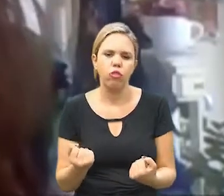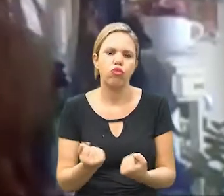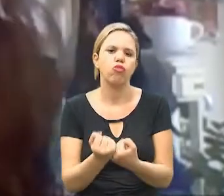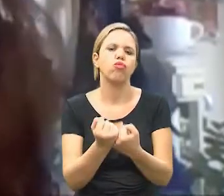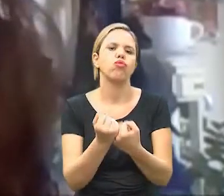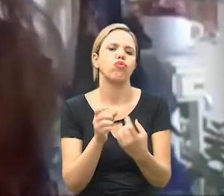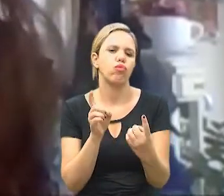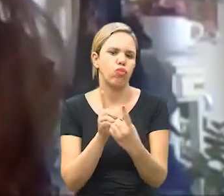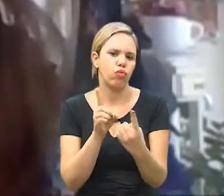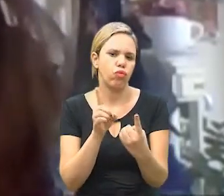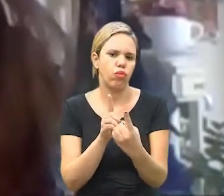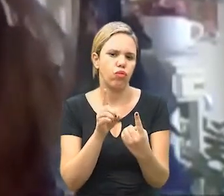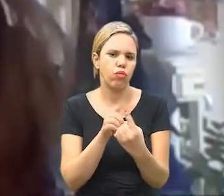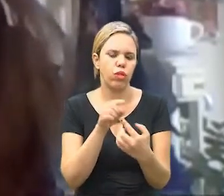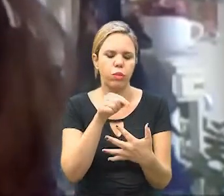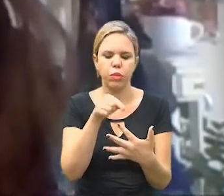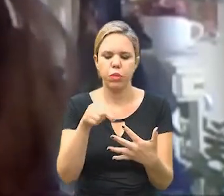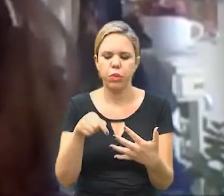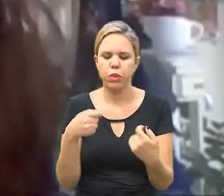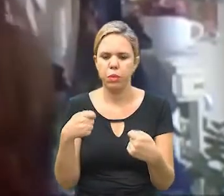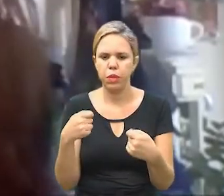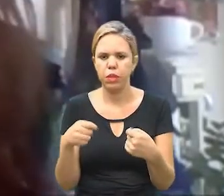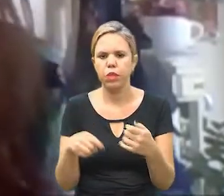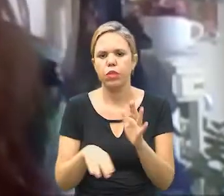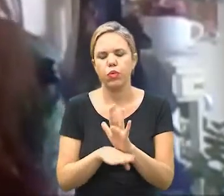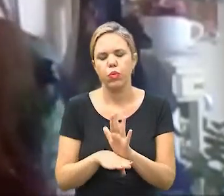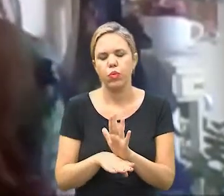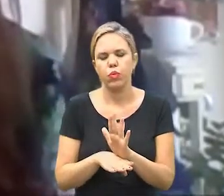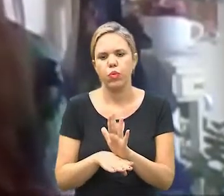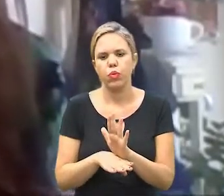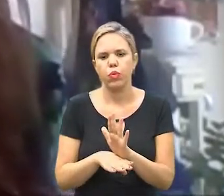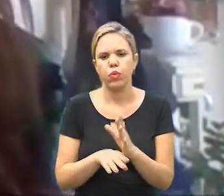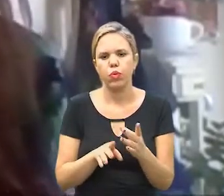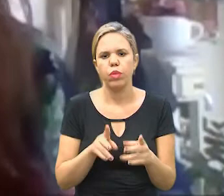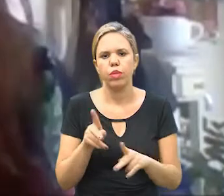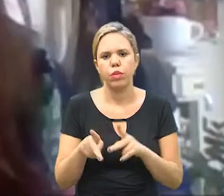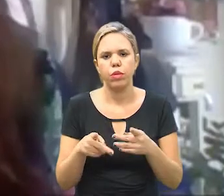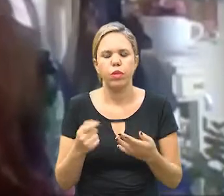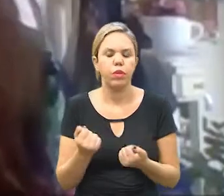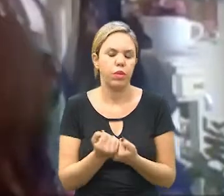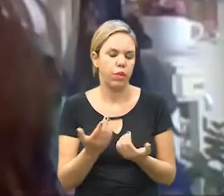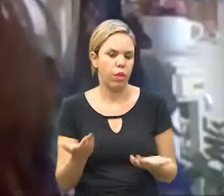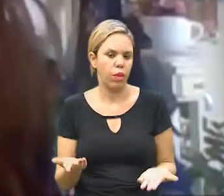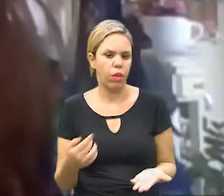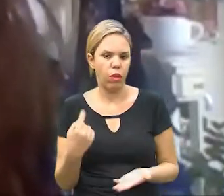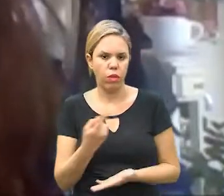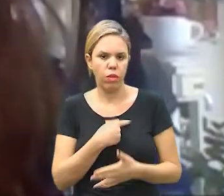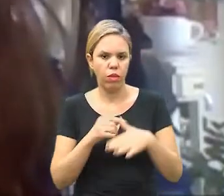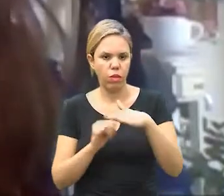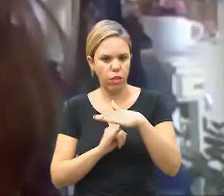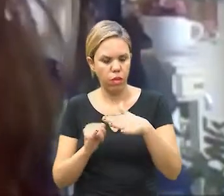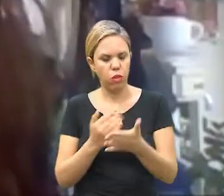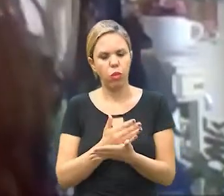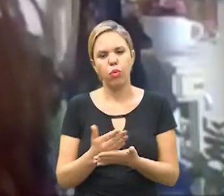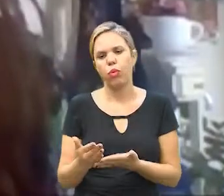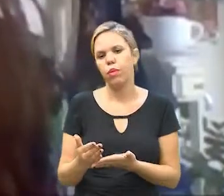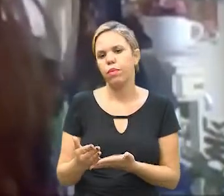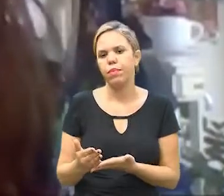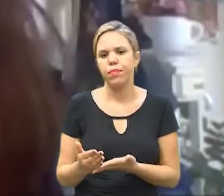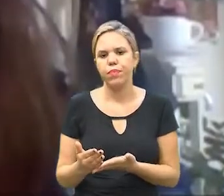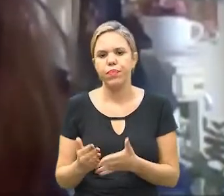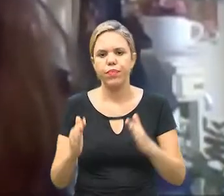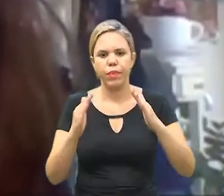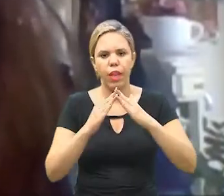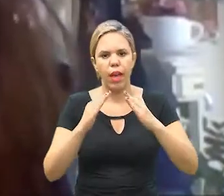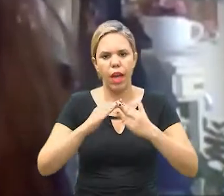que atende às necessidades das pessoas por ela assistidas. Então, a nossa entidade, ela começou como Casa